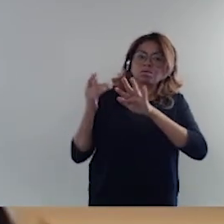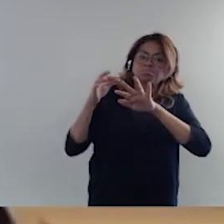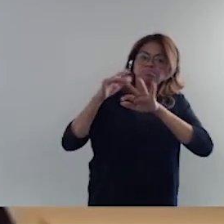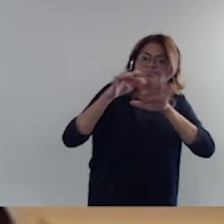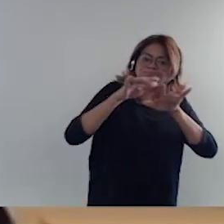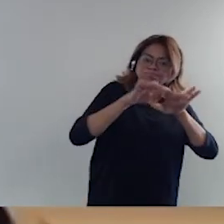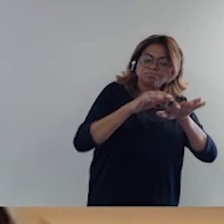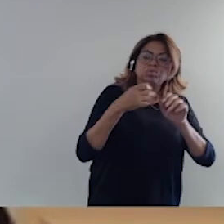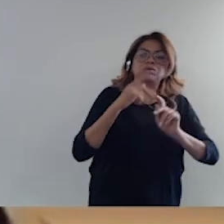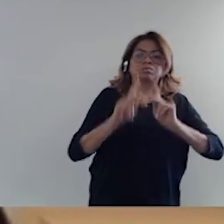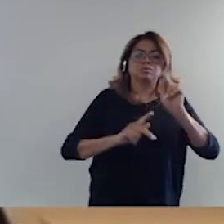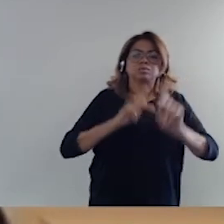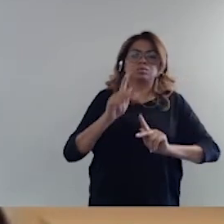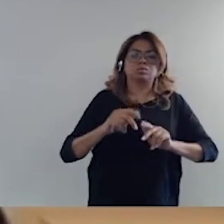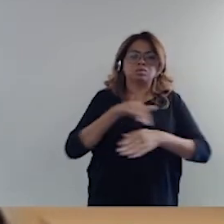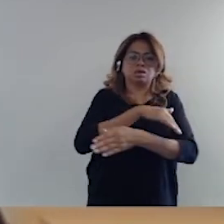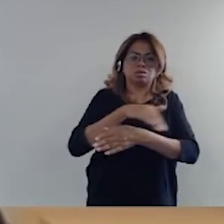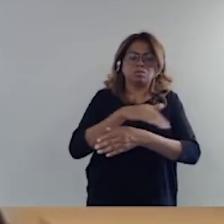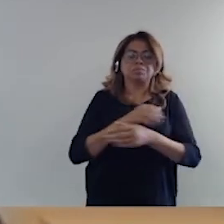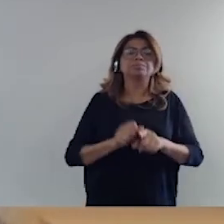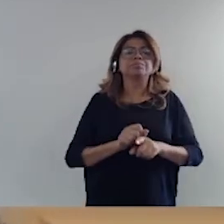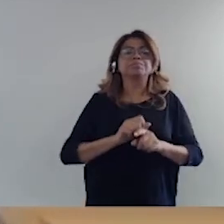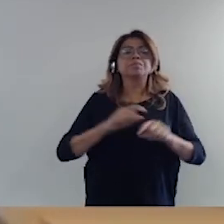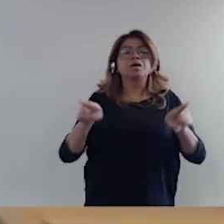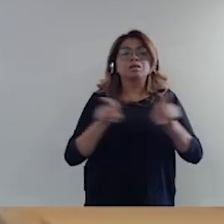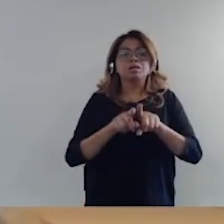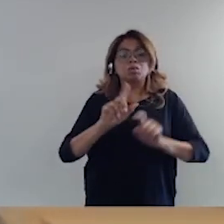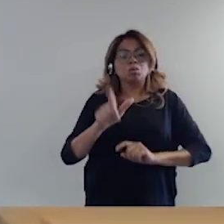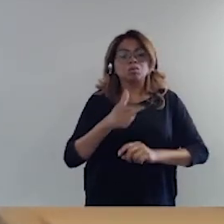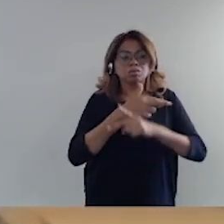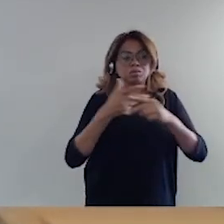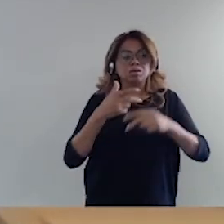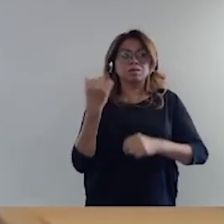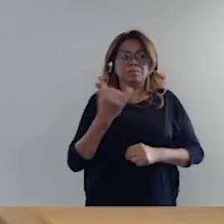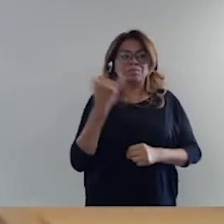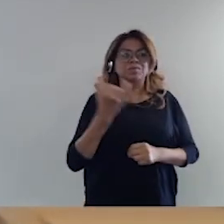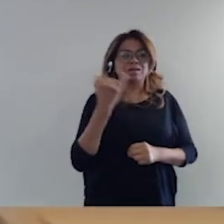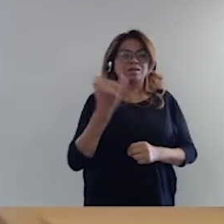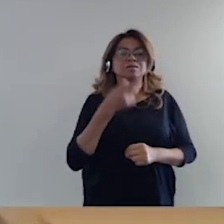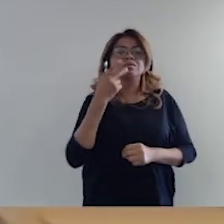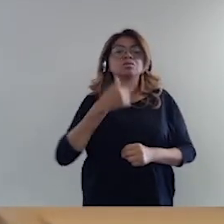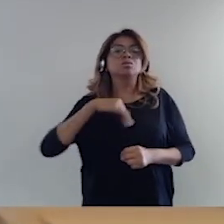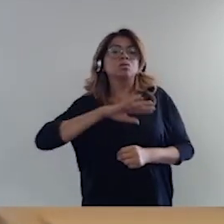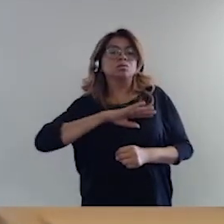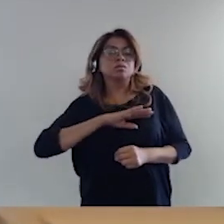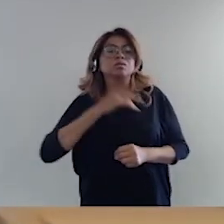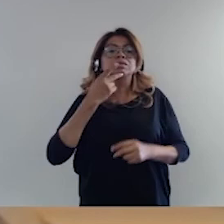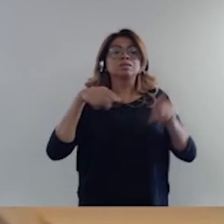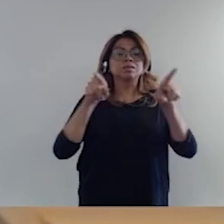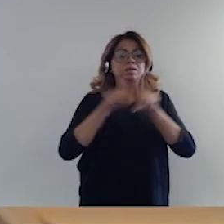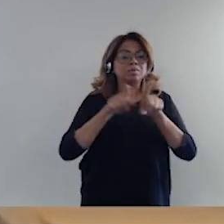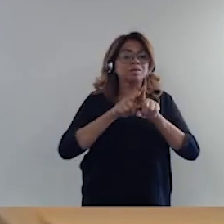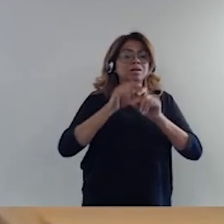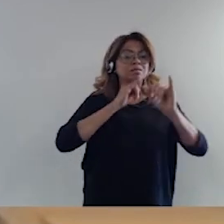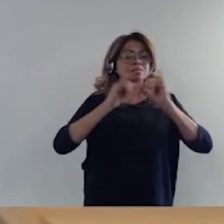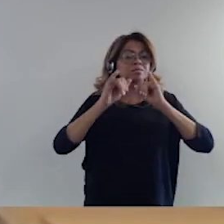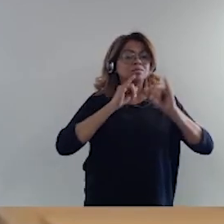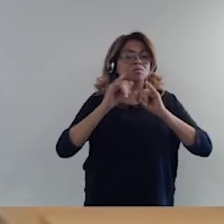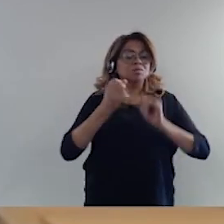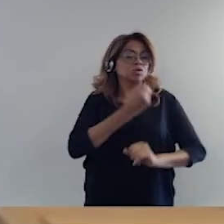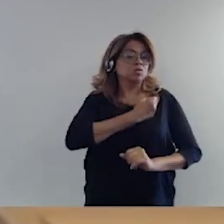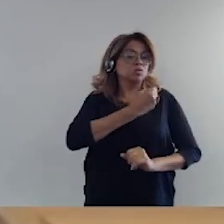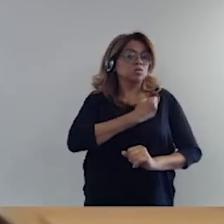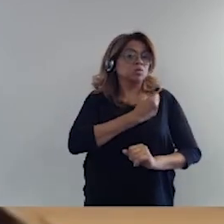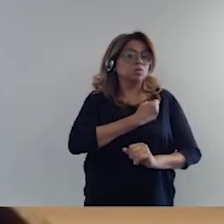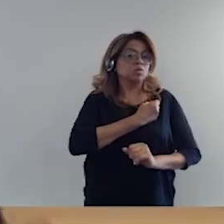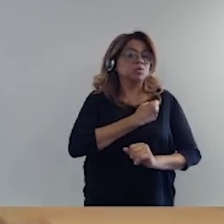determinando a divulgação dos dados da pandemia. Houve um determinado momento em que se deliberou que as informações do número de casos e